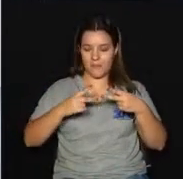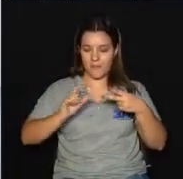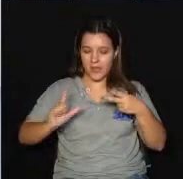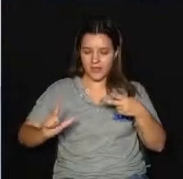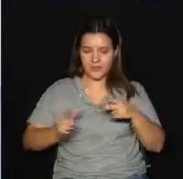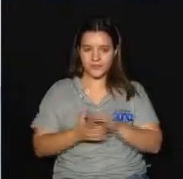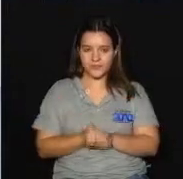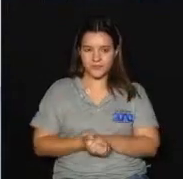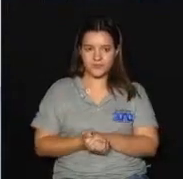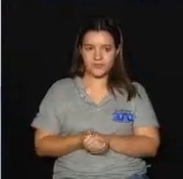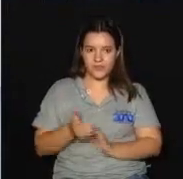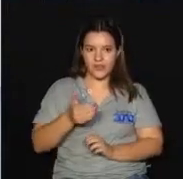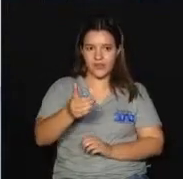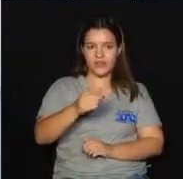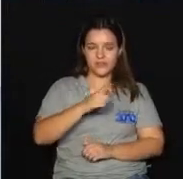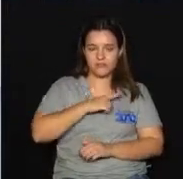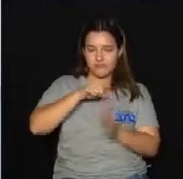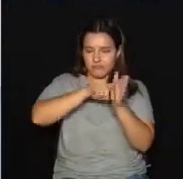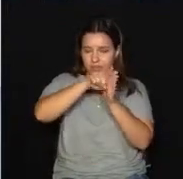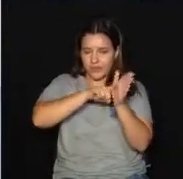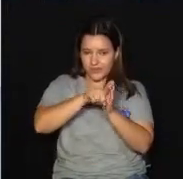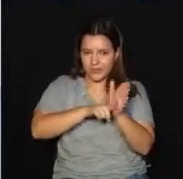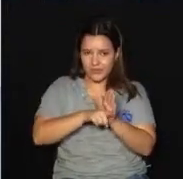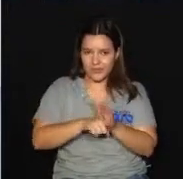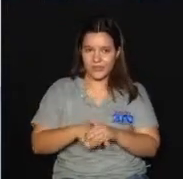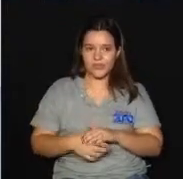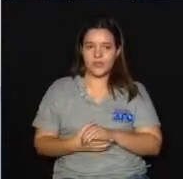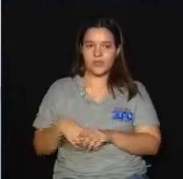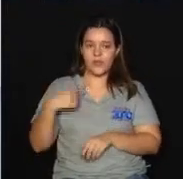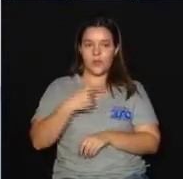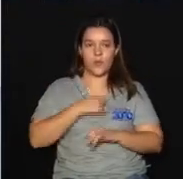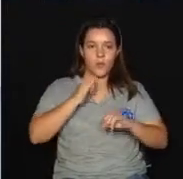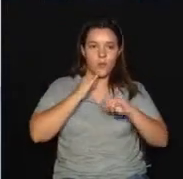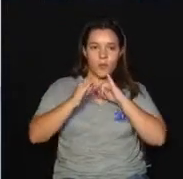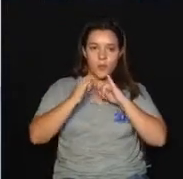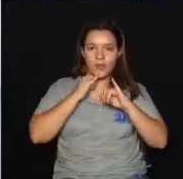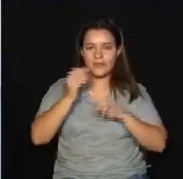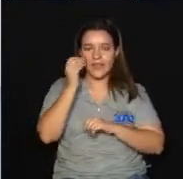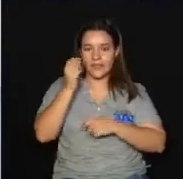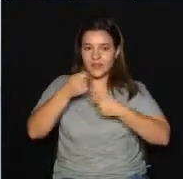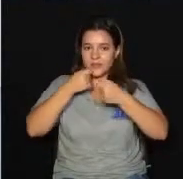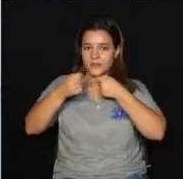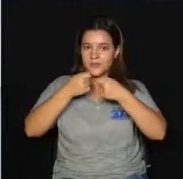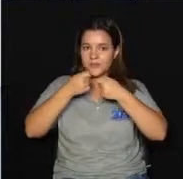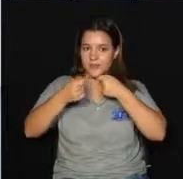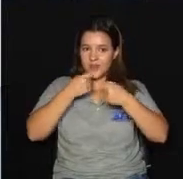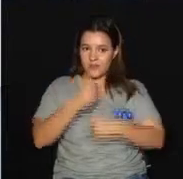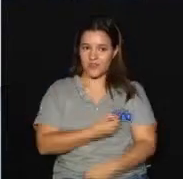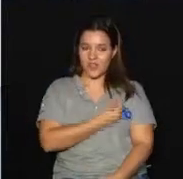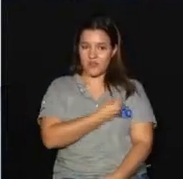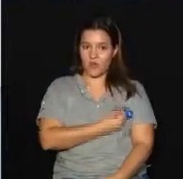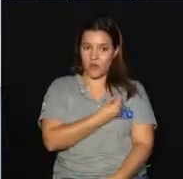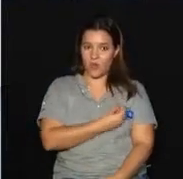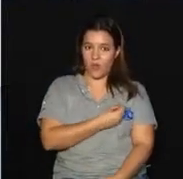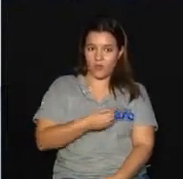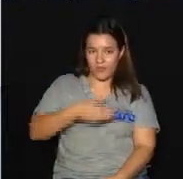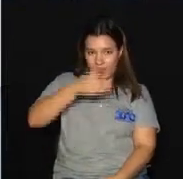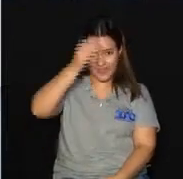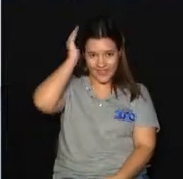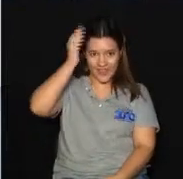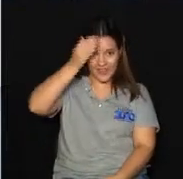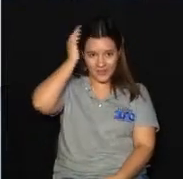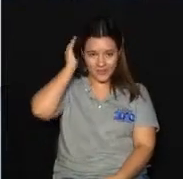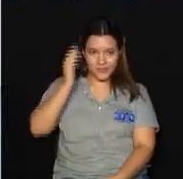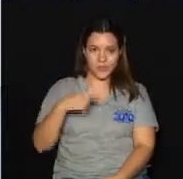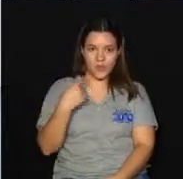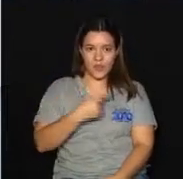Já já a gente vai ter uma análise, a gente está em busca aí de uma entrevista ao vivo com o Dário Saad.